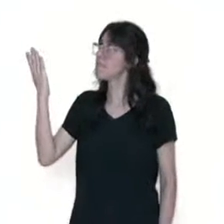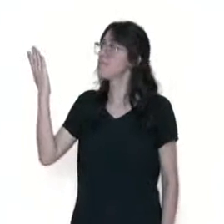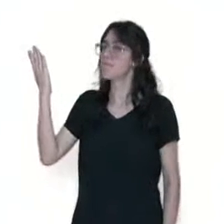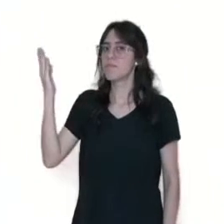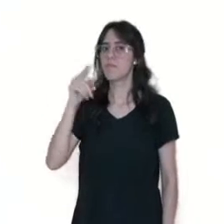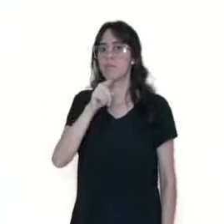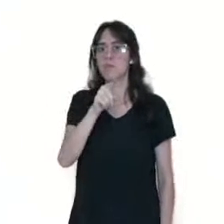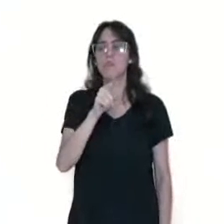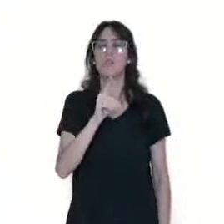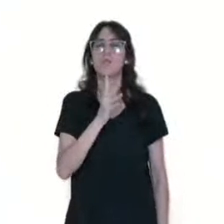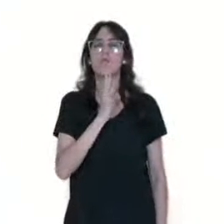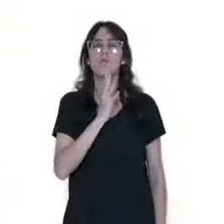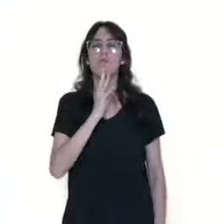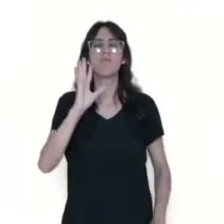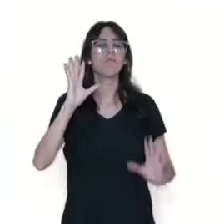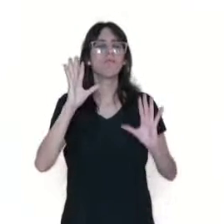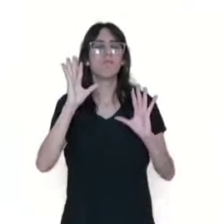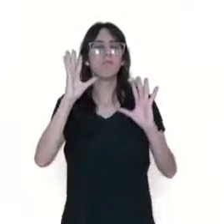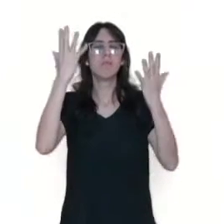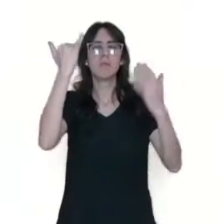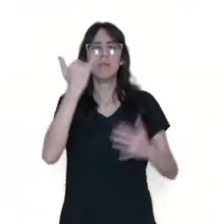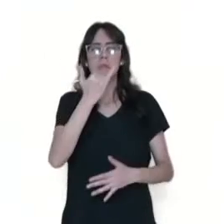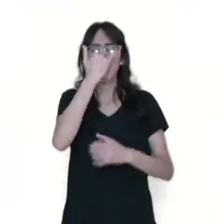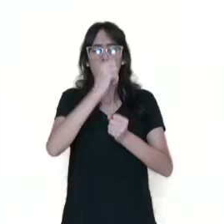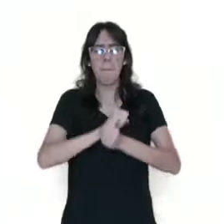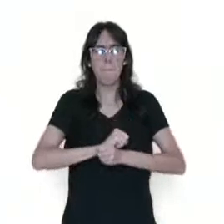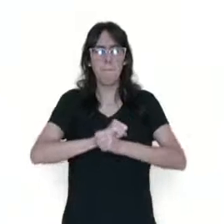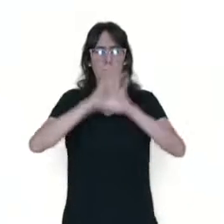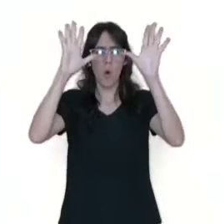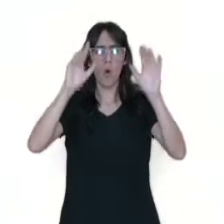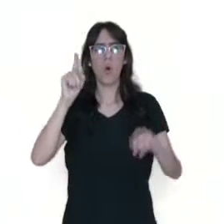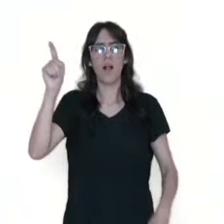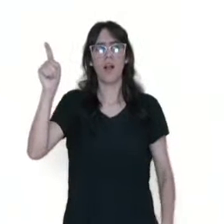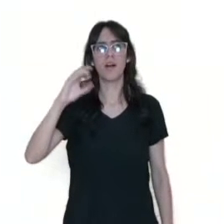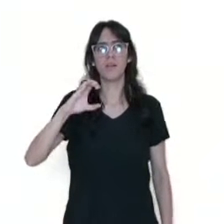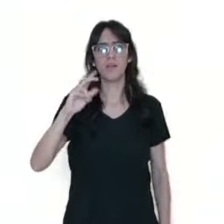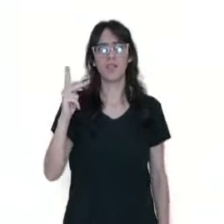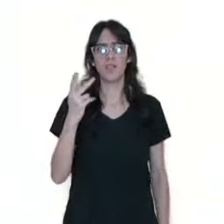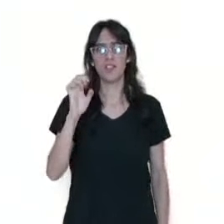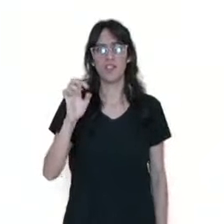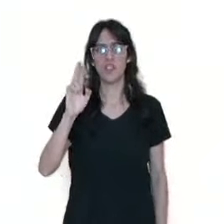do acidente nuclear que aconteceu em Chernobyl, atual Ucrânia, em